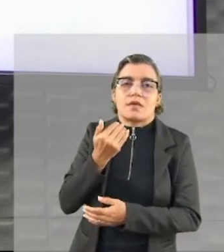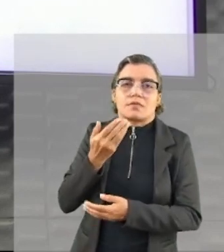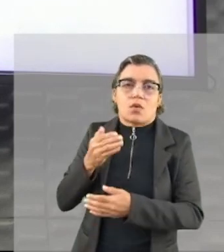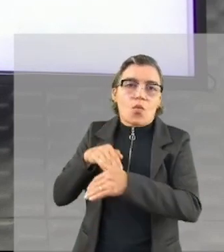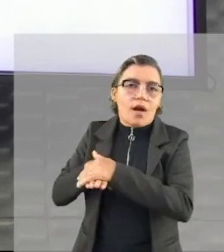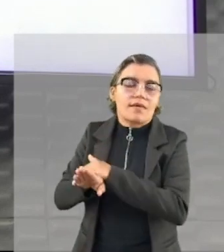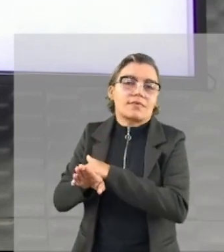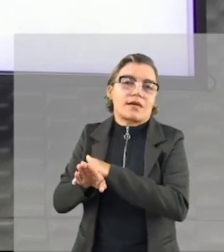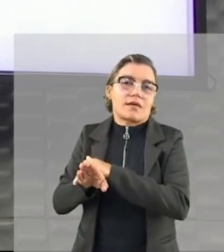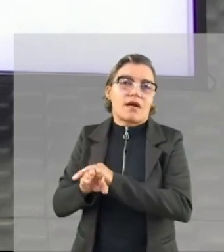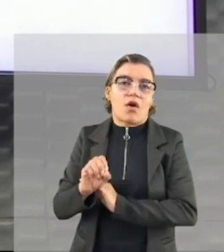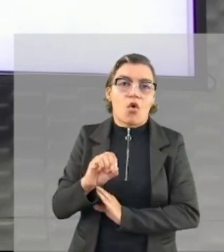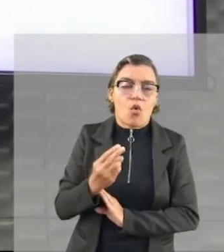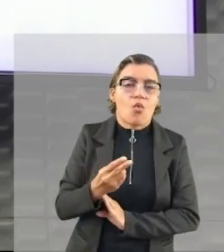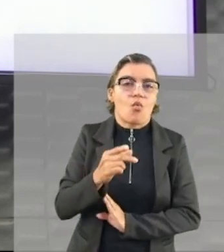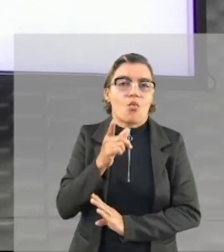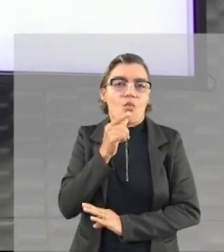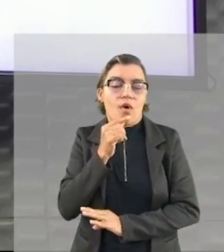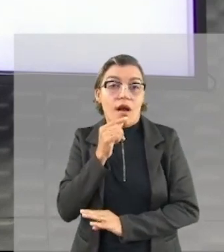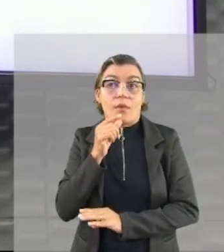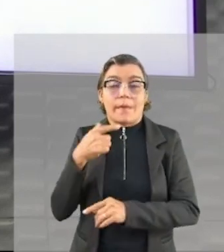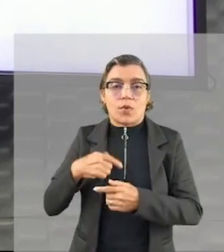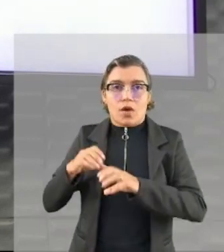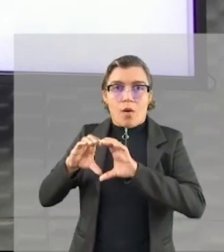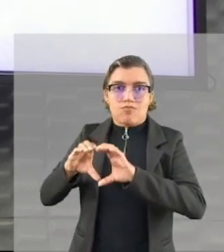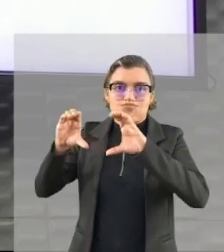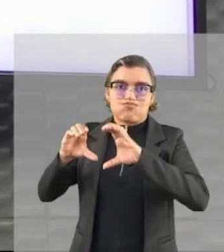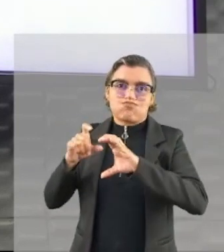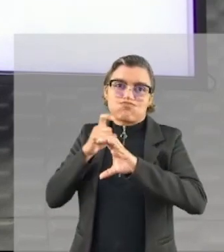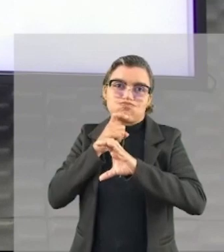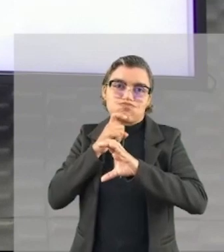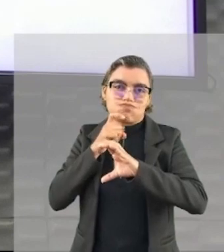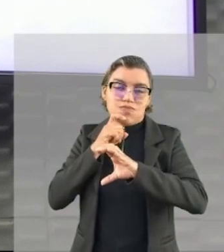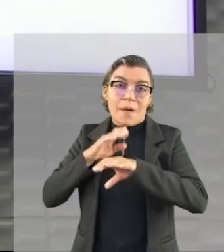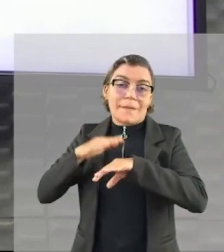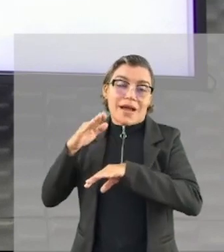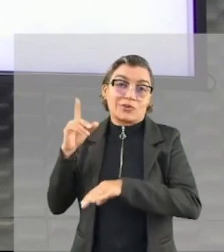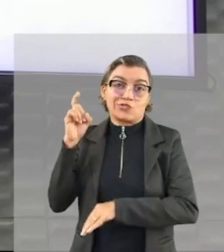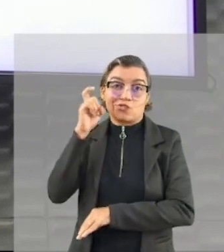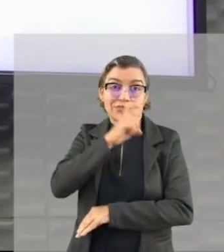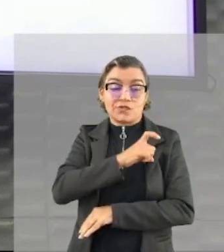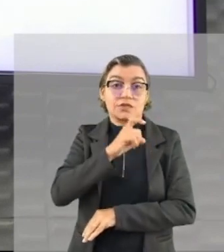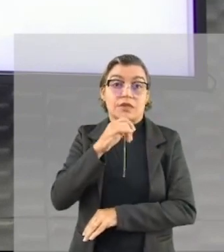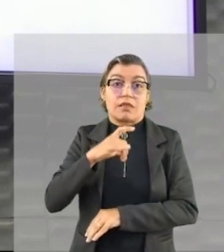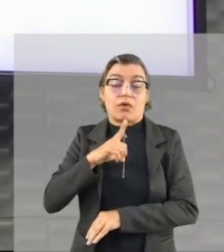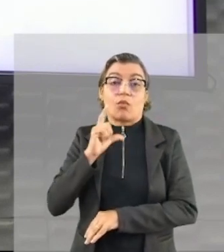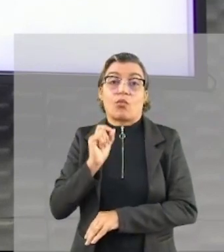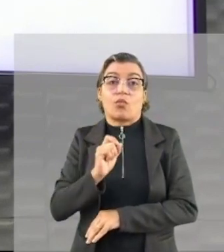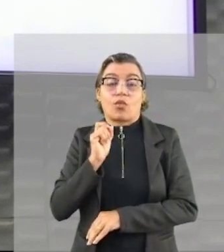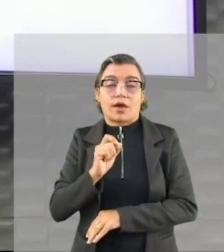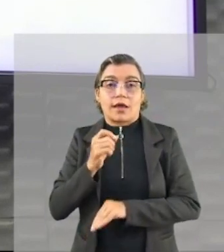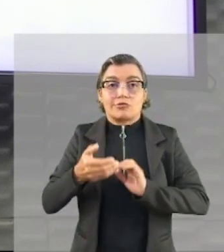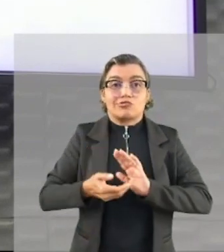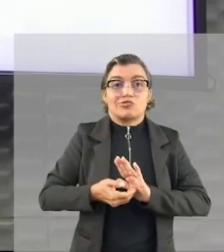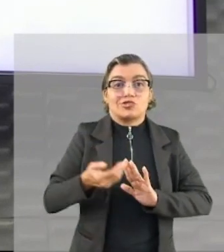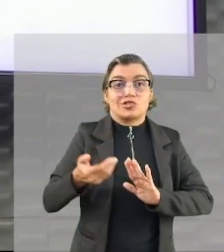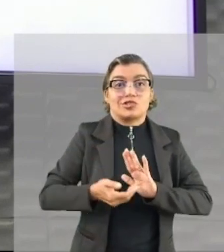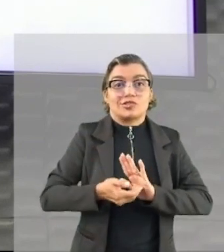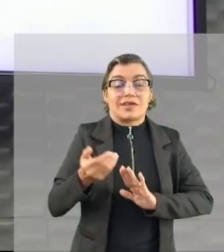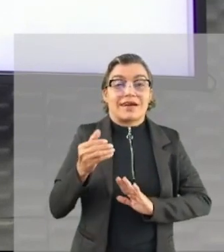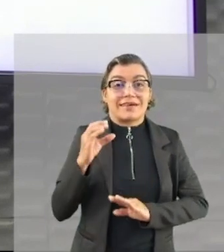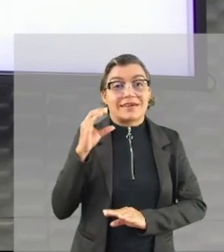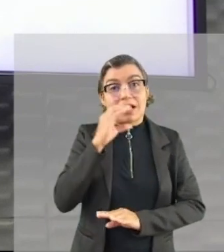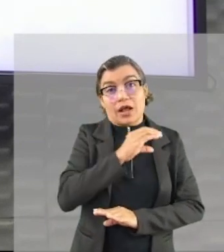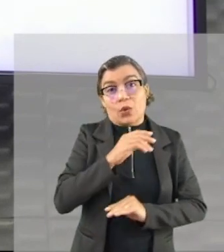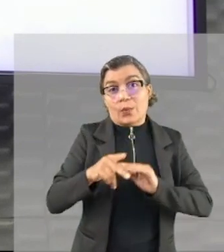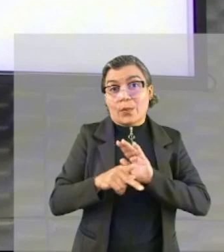água. Porque quanto mais grossa a camada de gelo, mais dificuldade se tem de tirar calor